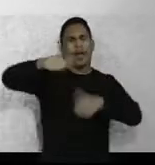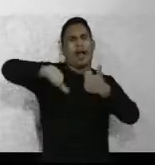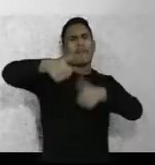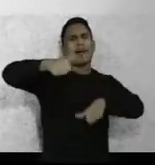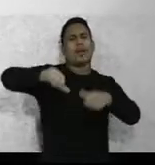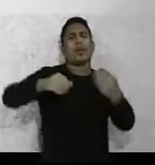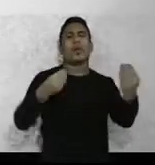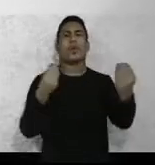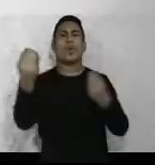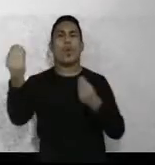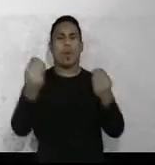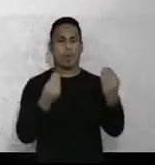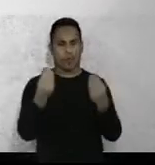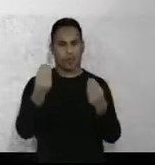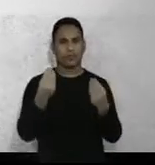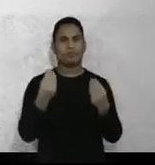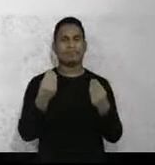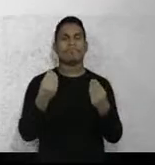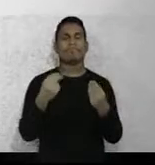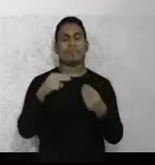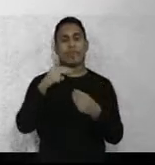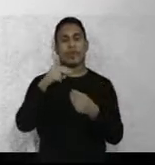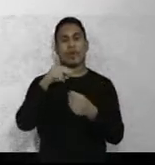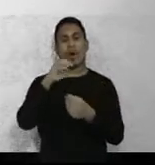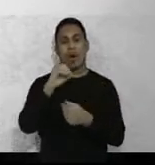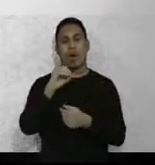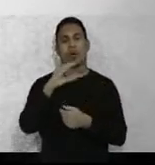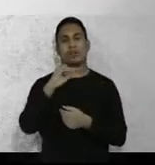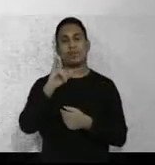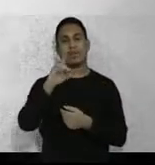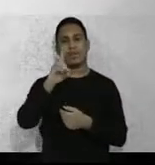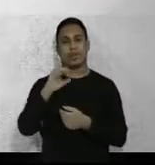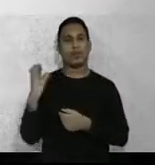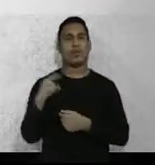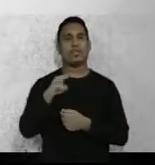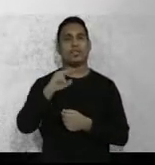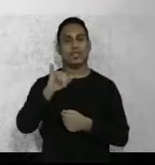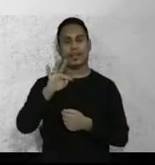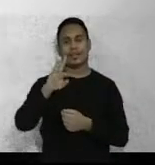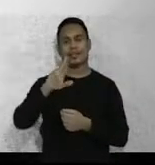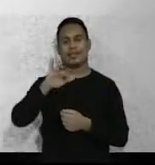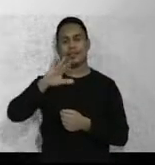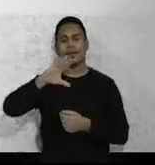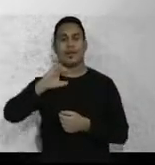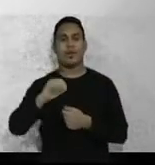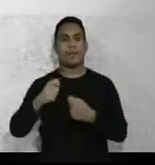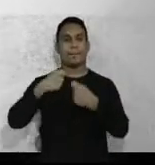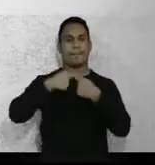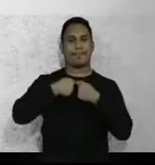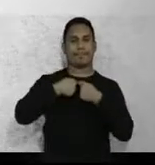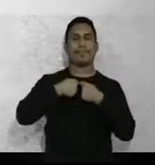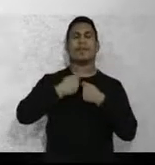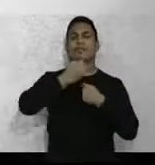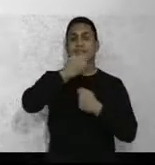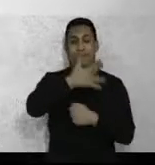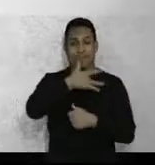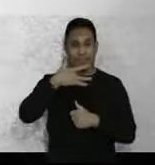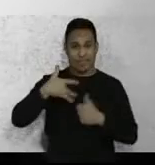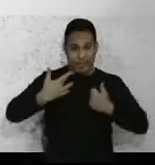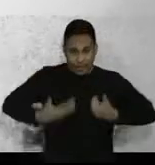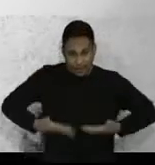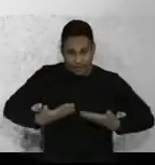nítrico, ele tem esse efeito de oxigenação de uma forma geral. Esse estudo aqui, ele avaliou a oxigenação a nível cerebral, tá? Então, o que